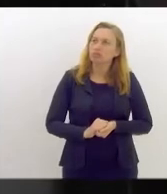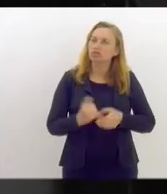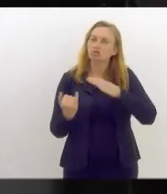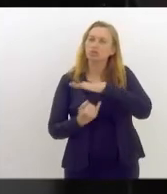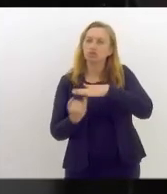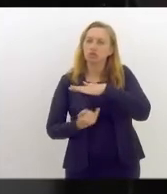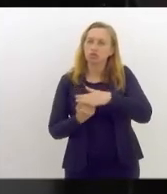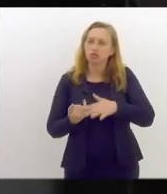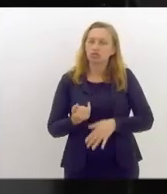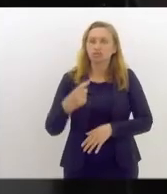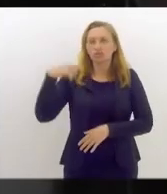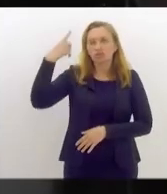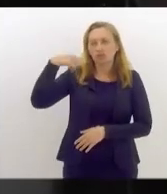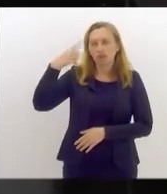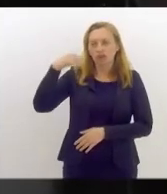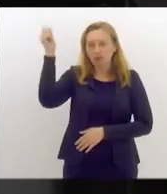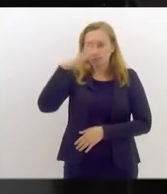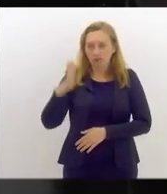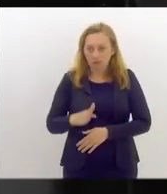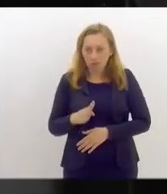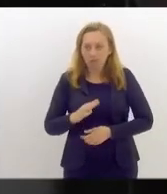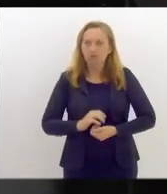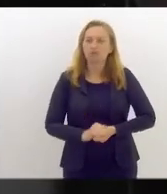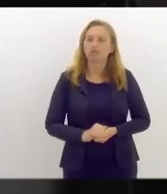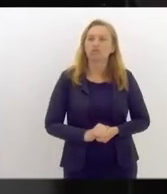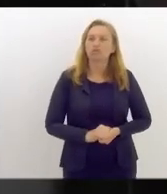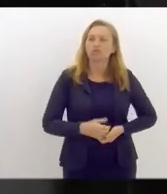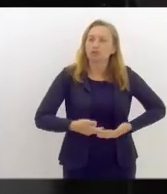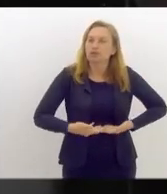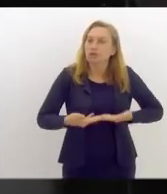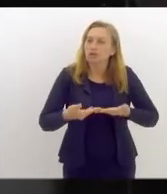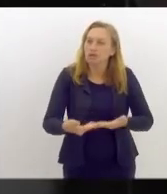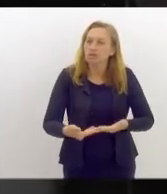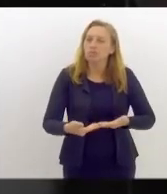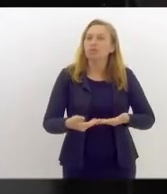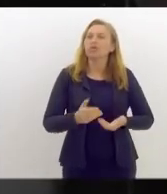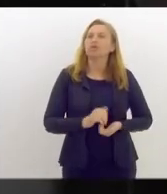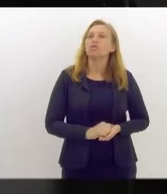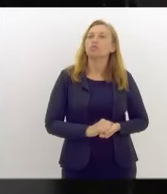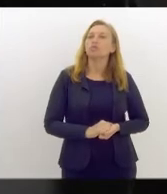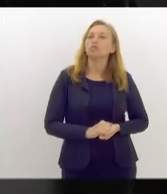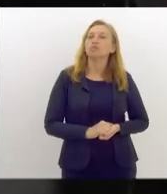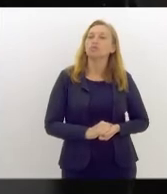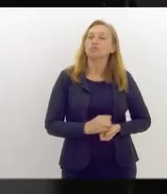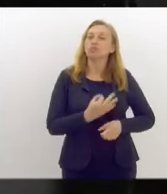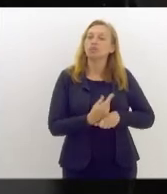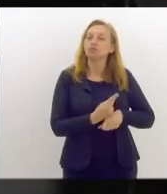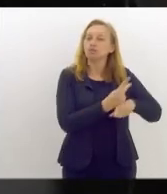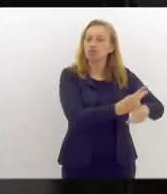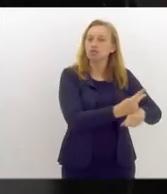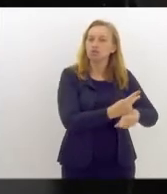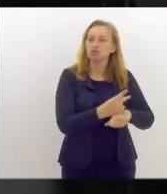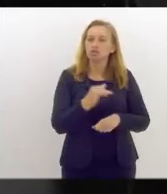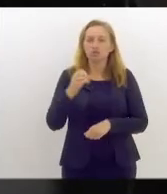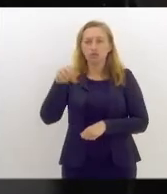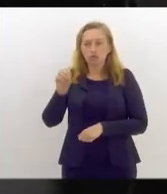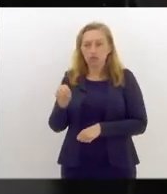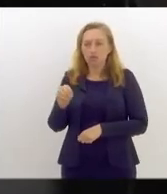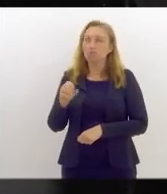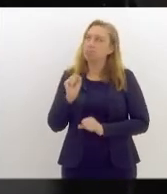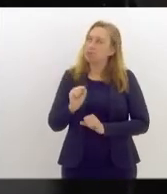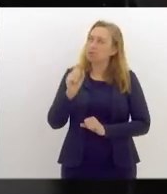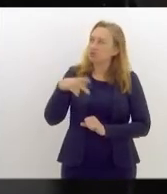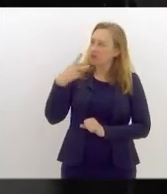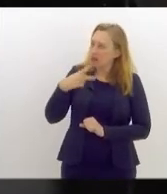Instituto dos Advogados do Brasil onde foi Recebi uma o título de sócio do horário pude falar sobre